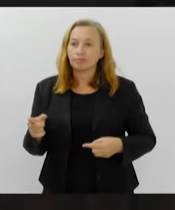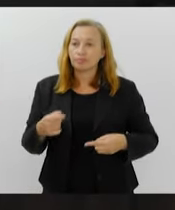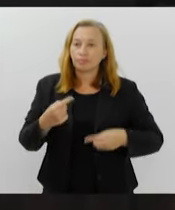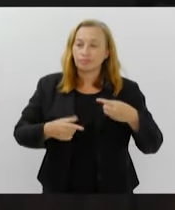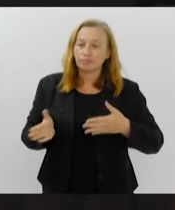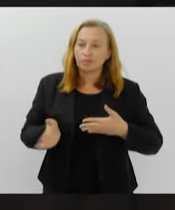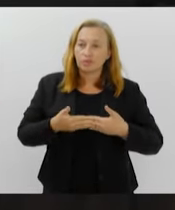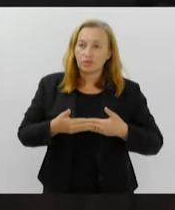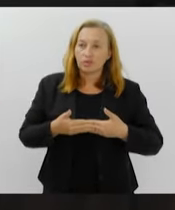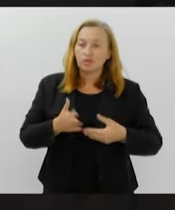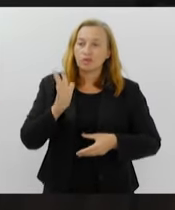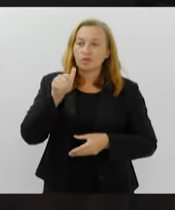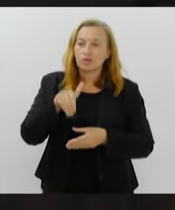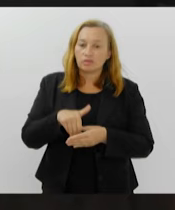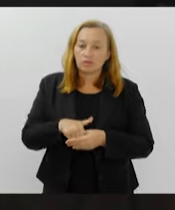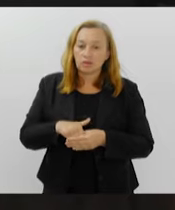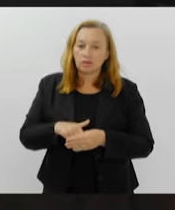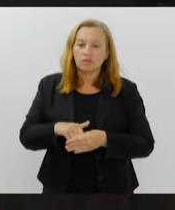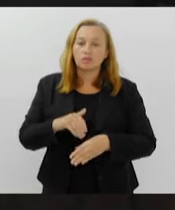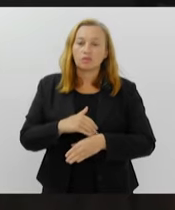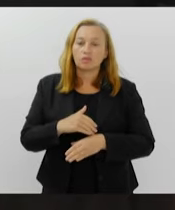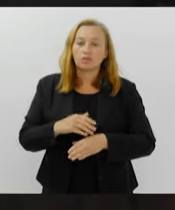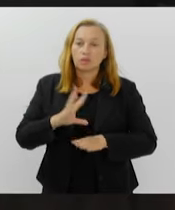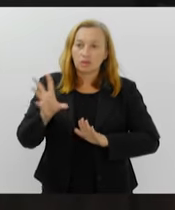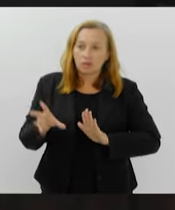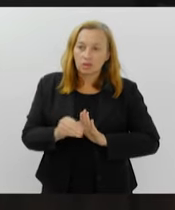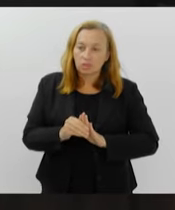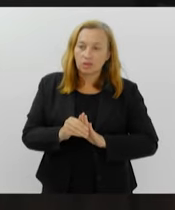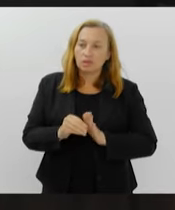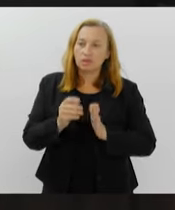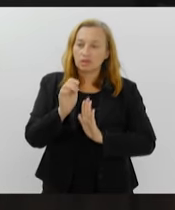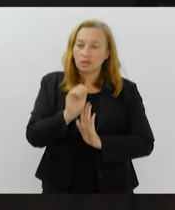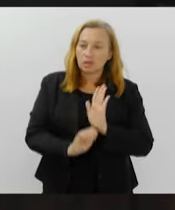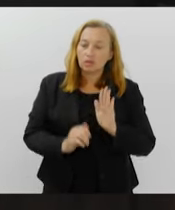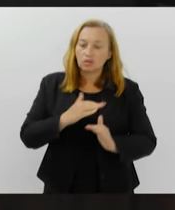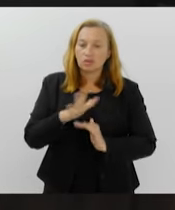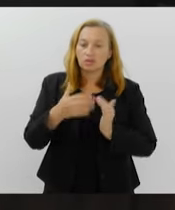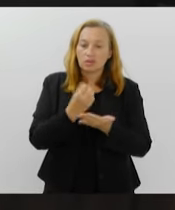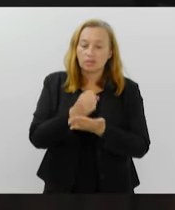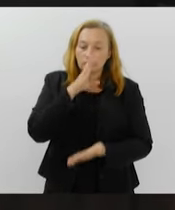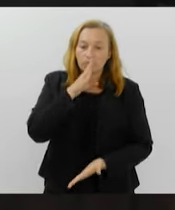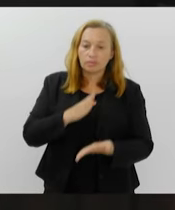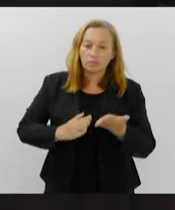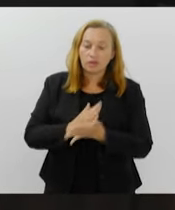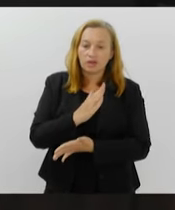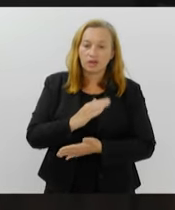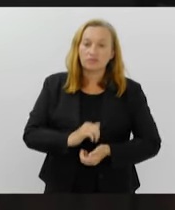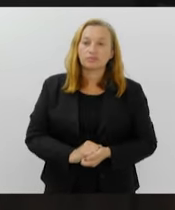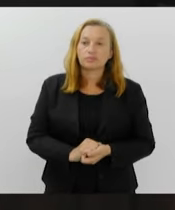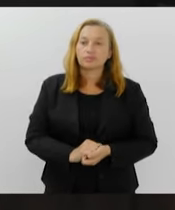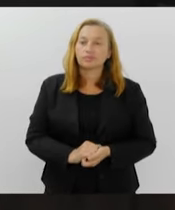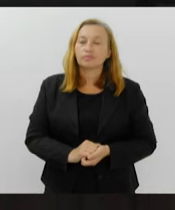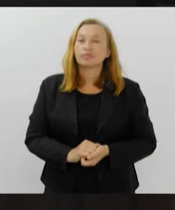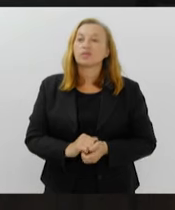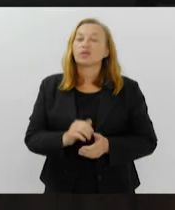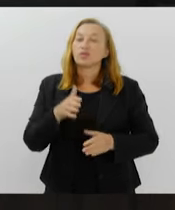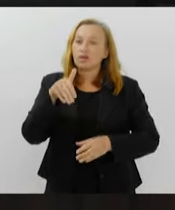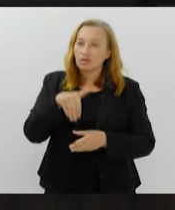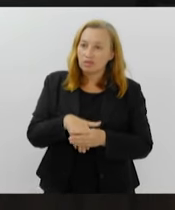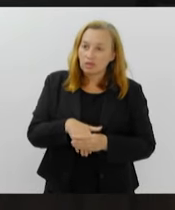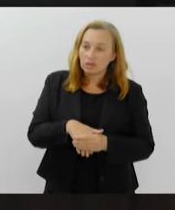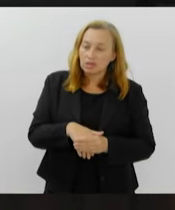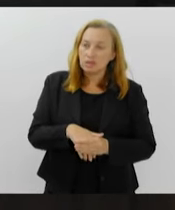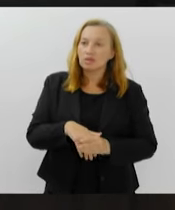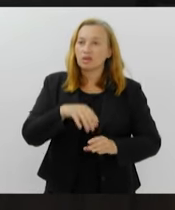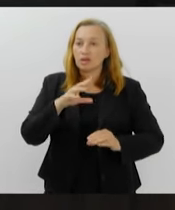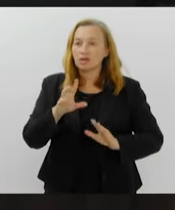discutir encerrada a discuss em votação emenda de Reda senhores que a permane com estão aprovado em votação a